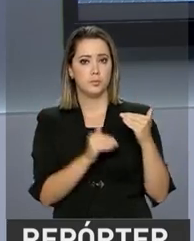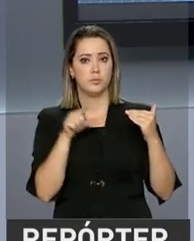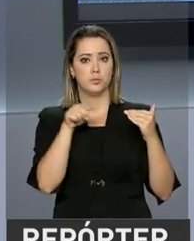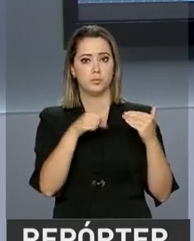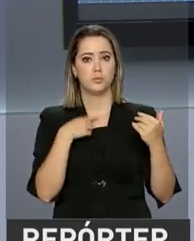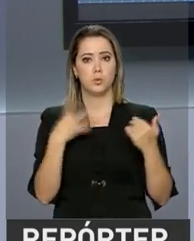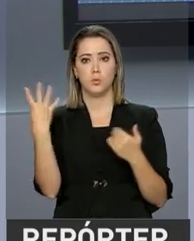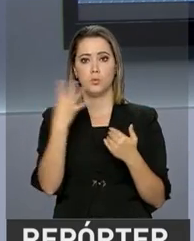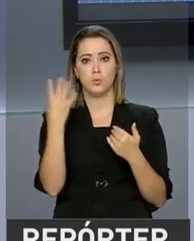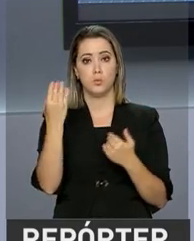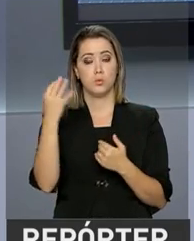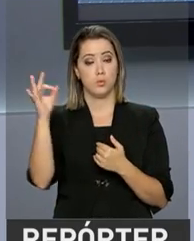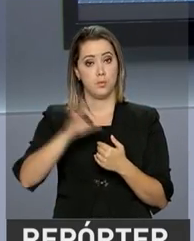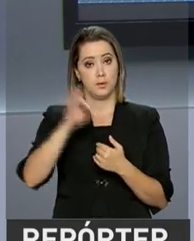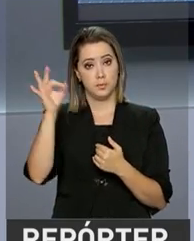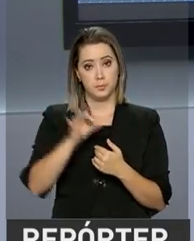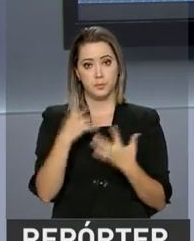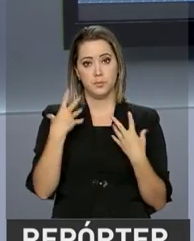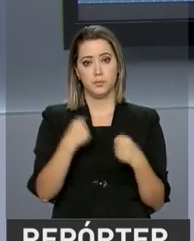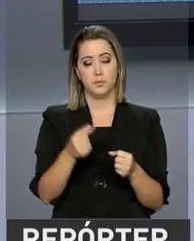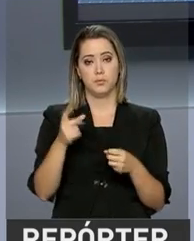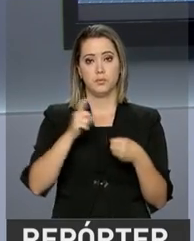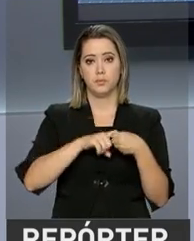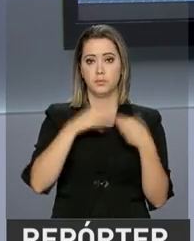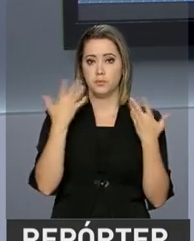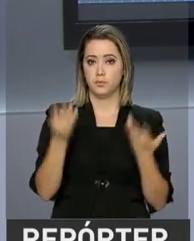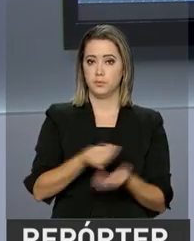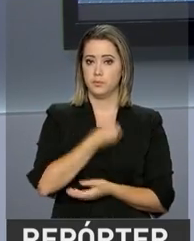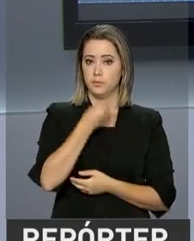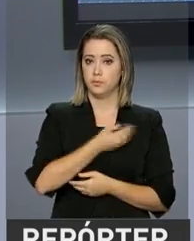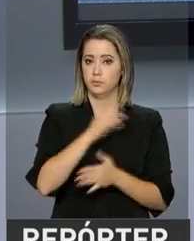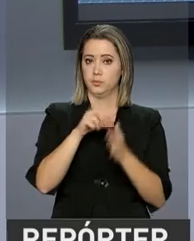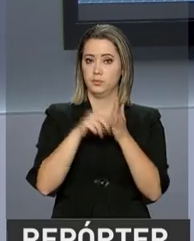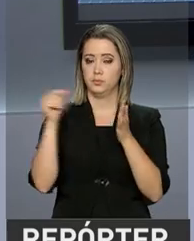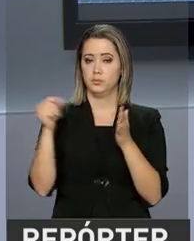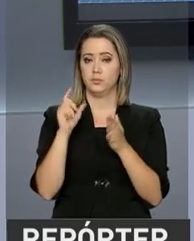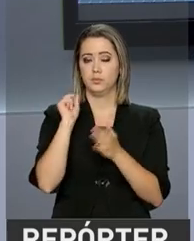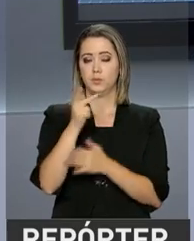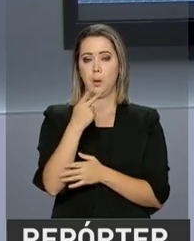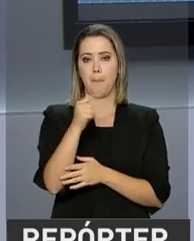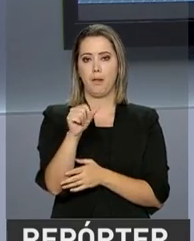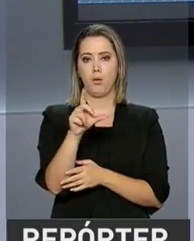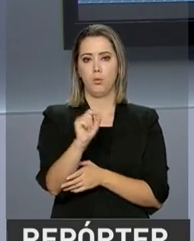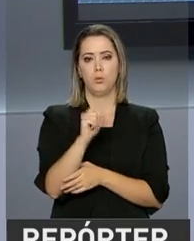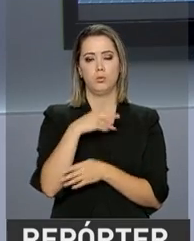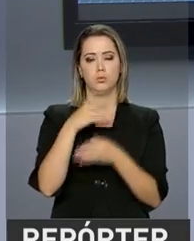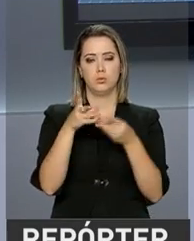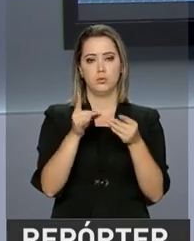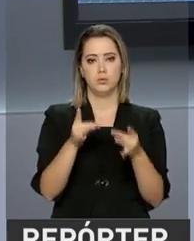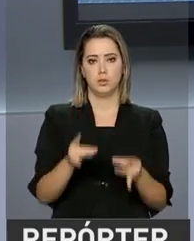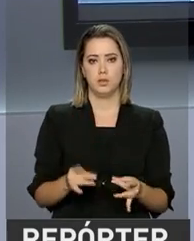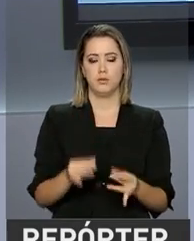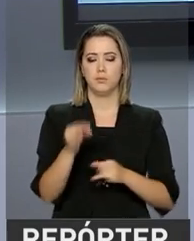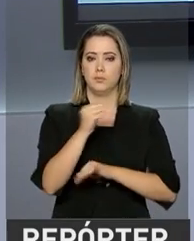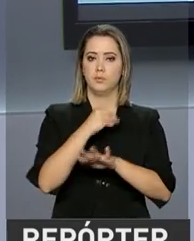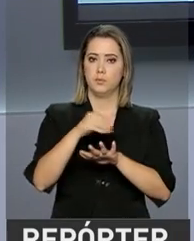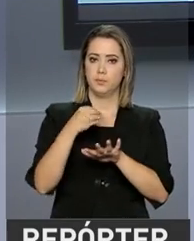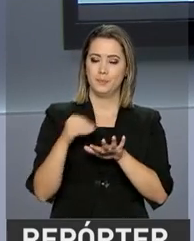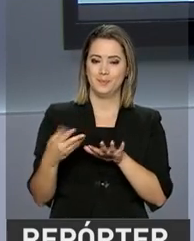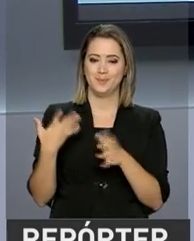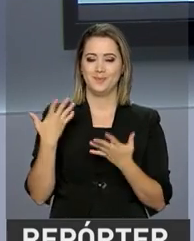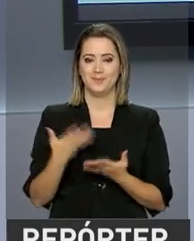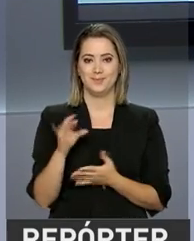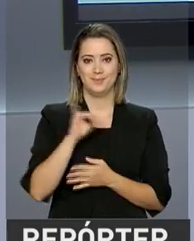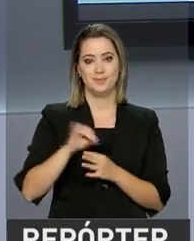abaixo dos 4% nós vamos voltar ao vivo ao Palácio do Planalto onde o repórter Paulo L Sálvia traz as informações pra gente